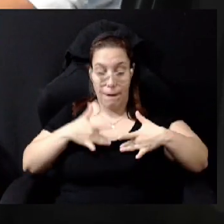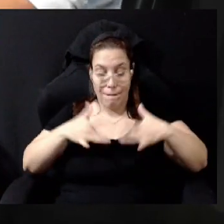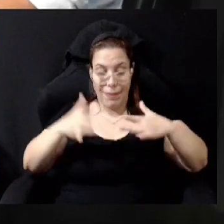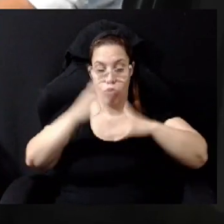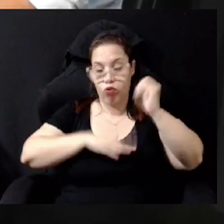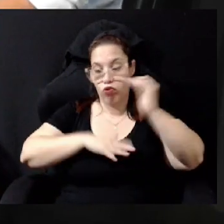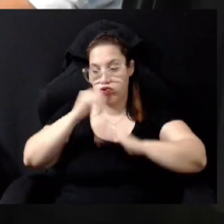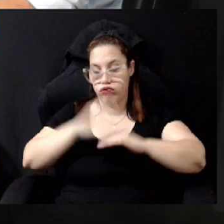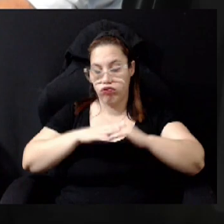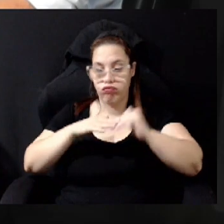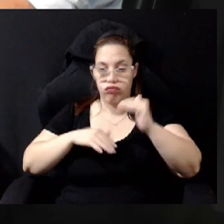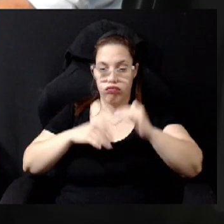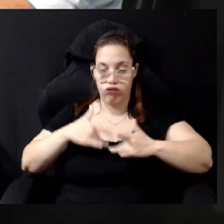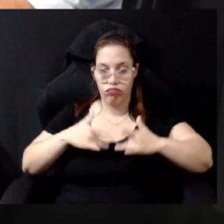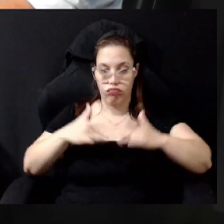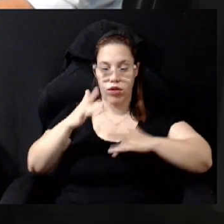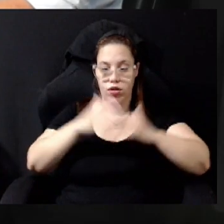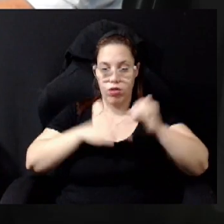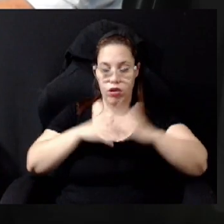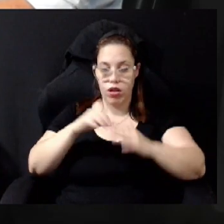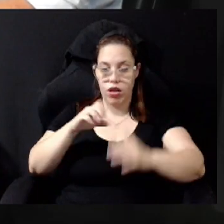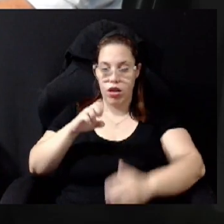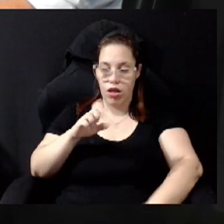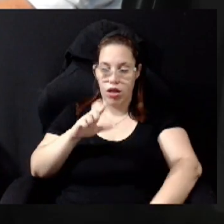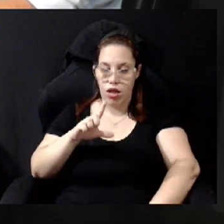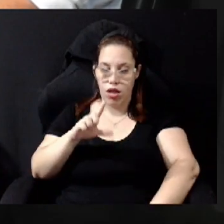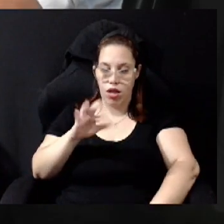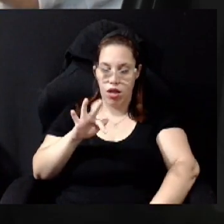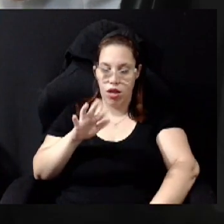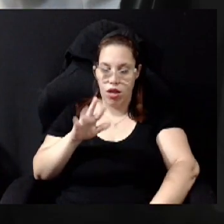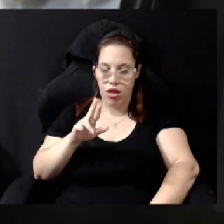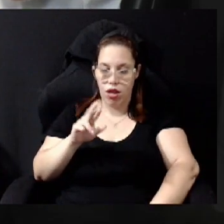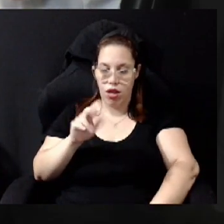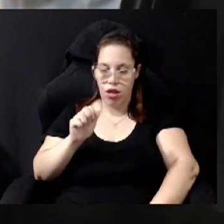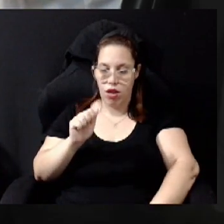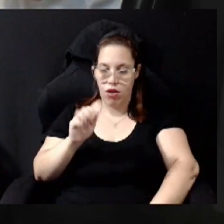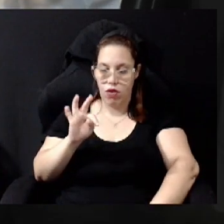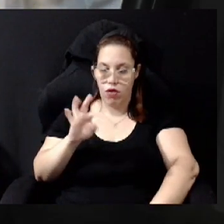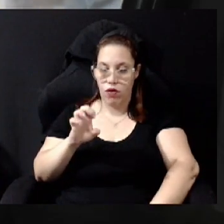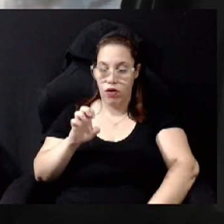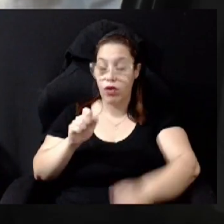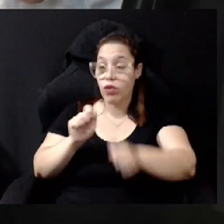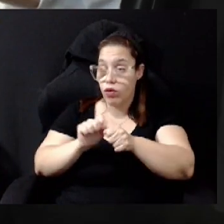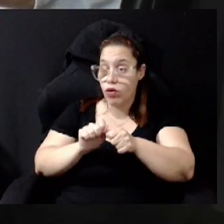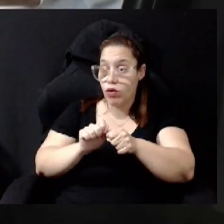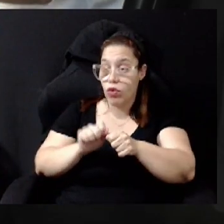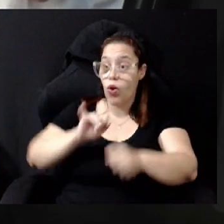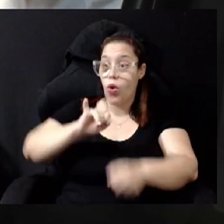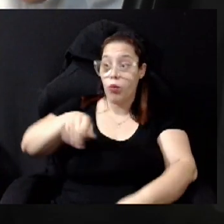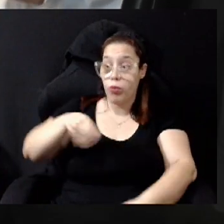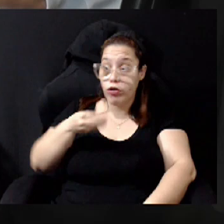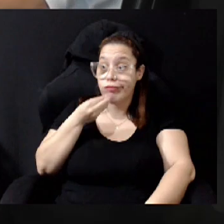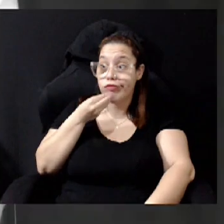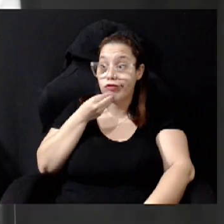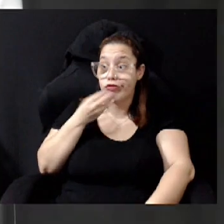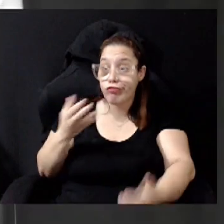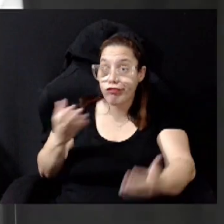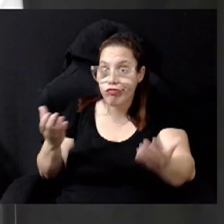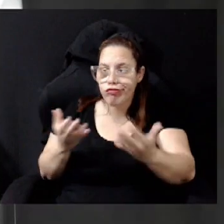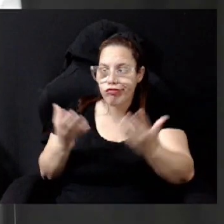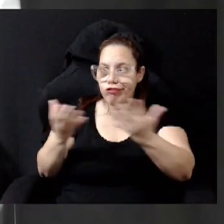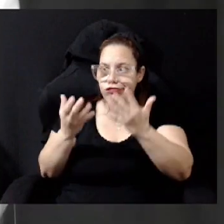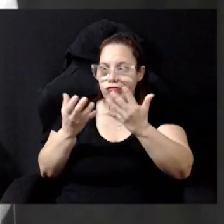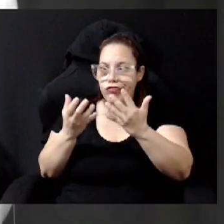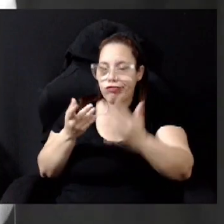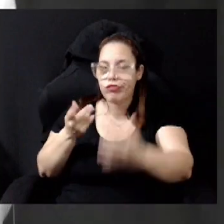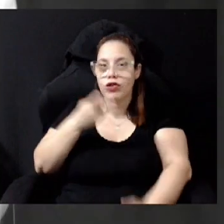Mãos Solidárias Eufratem, tem aí uma amostra do trabalho bem legal que elas fazem. Aliás, aproveito para ensejar, né? Redizer.